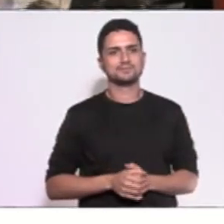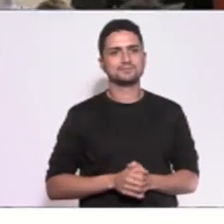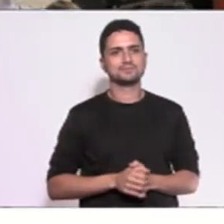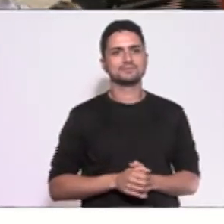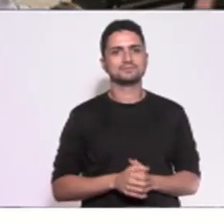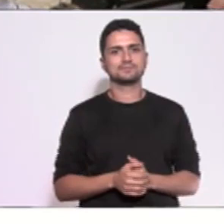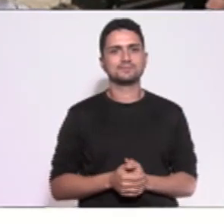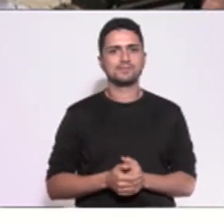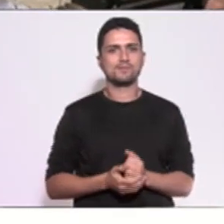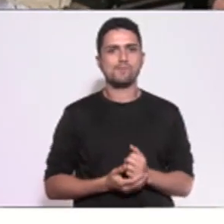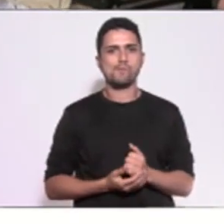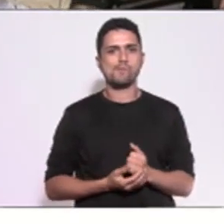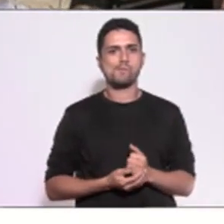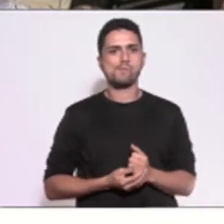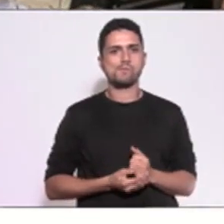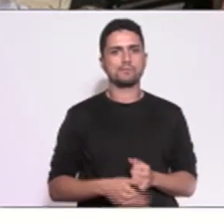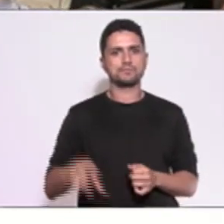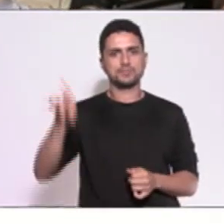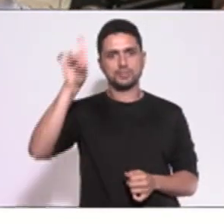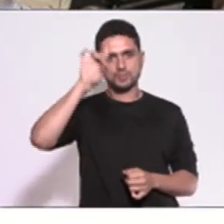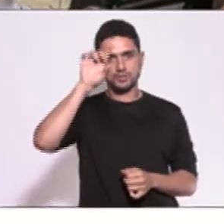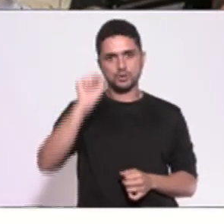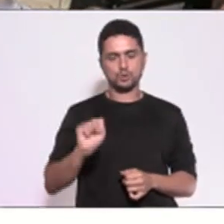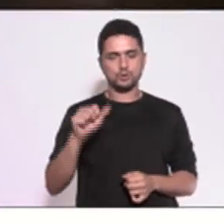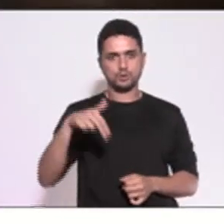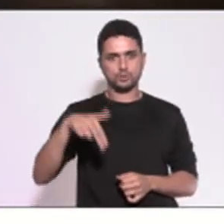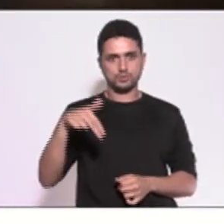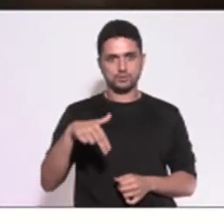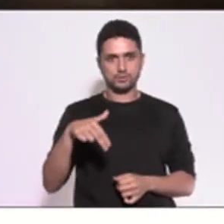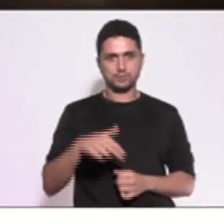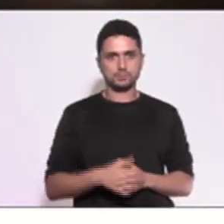Agora, senhor presidente, no dia 8 de novembro,